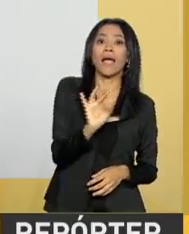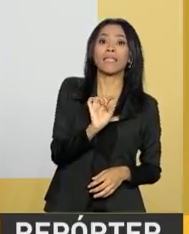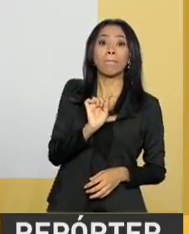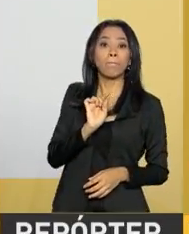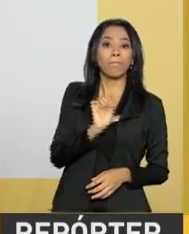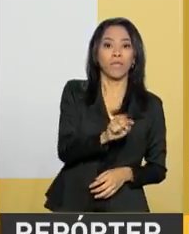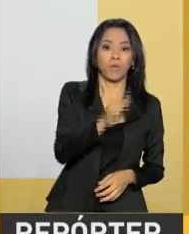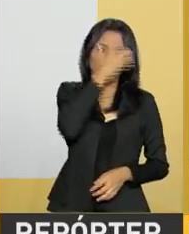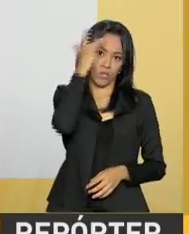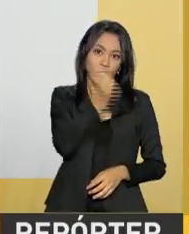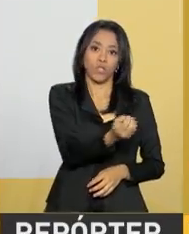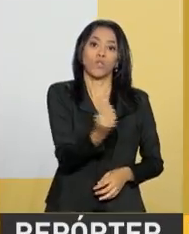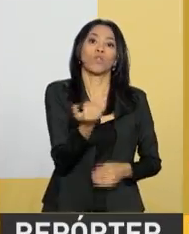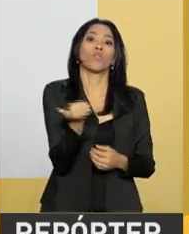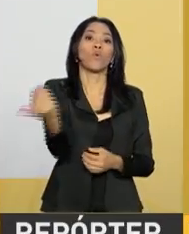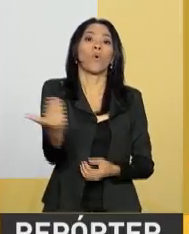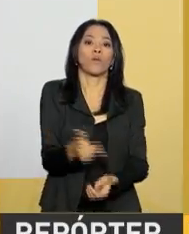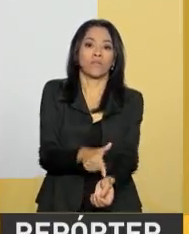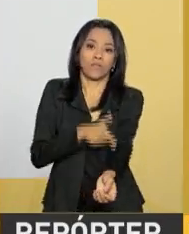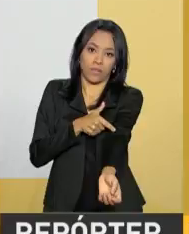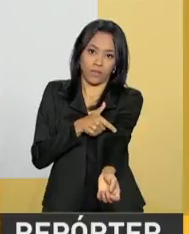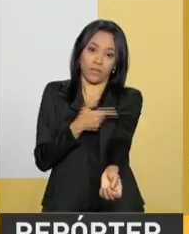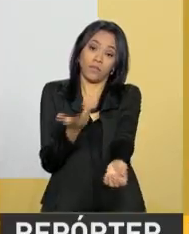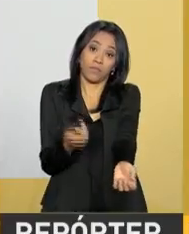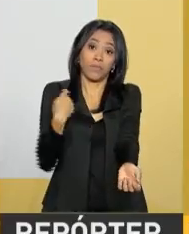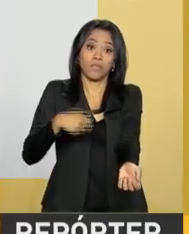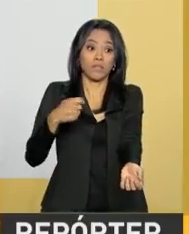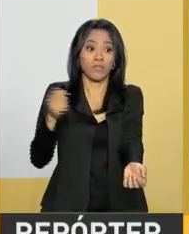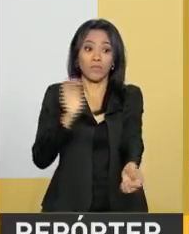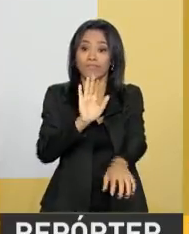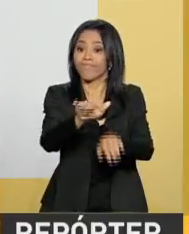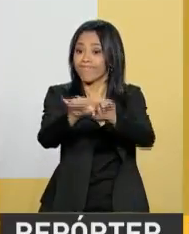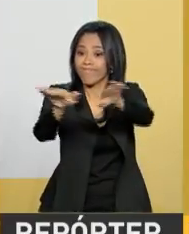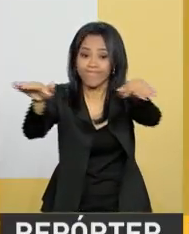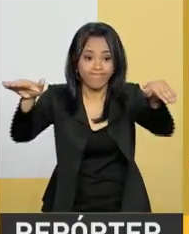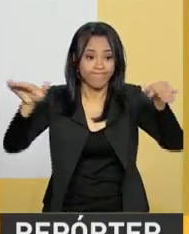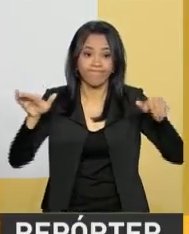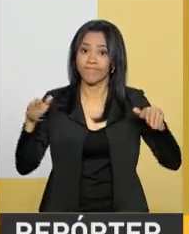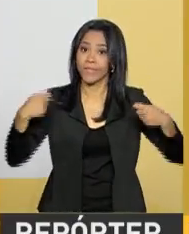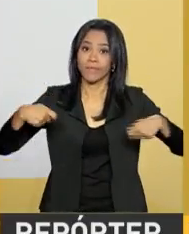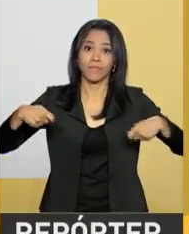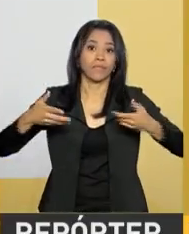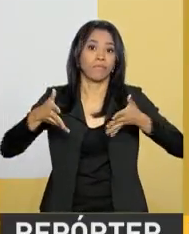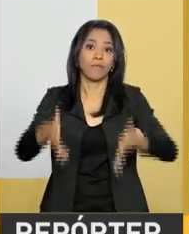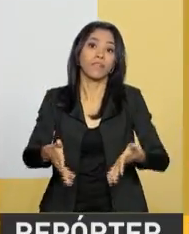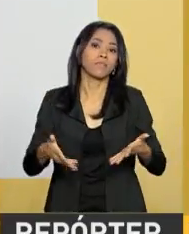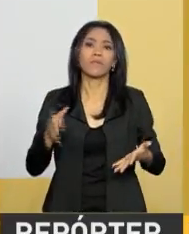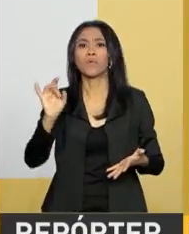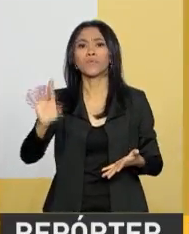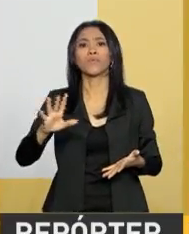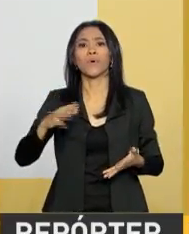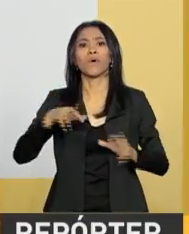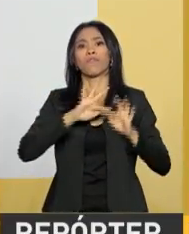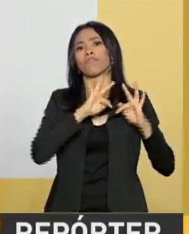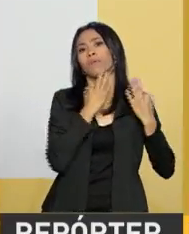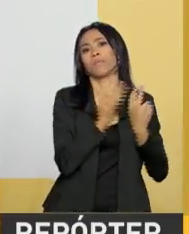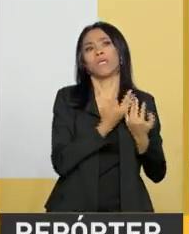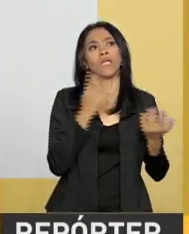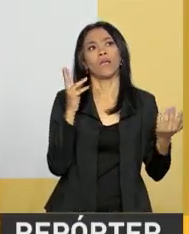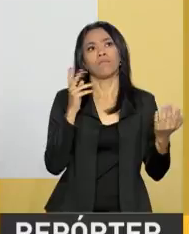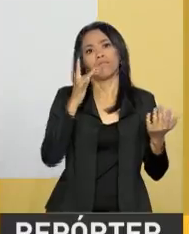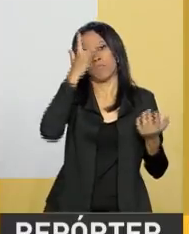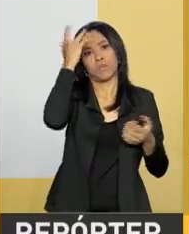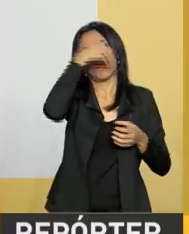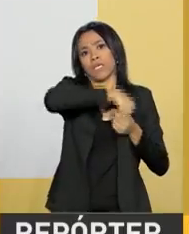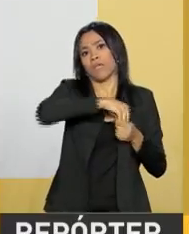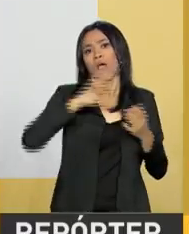preciso sensibilizar as pessoas para que participem disso não só quando tem paredes acidentados não doar sangue mas